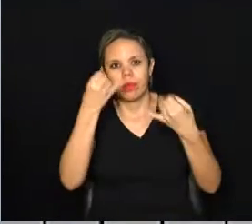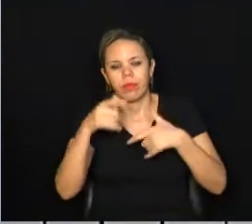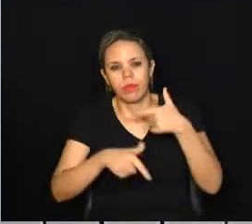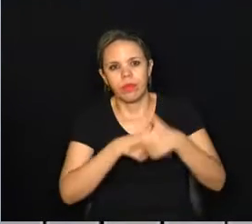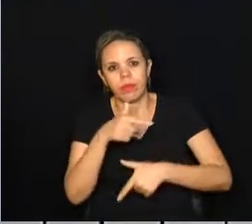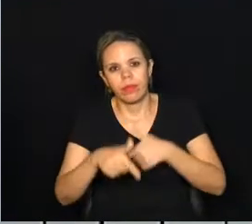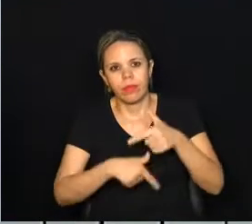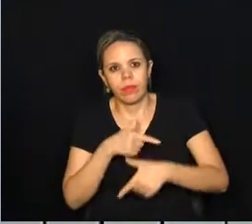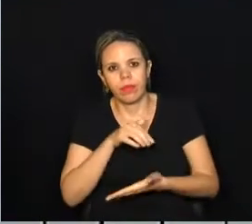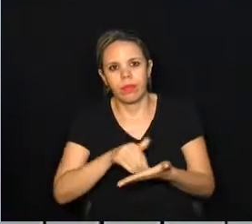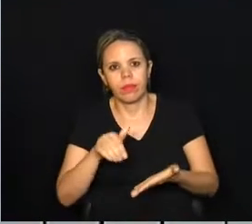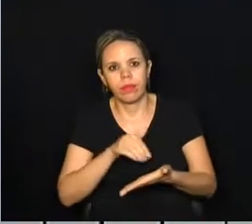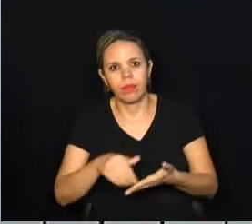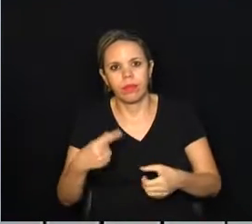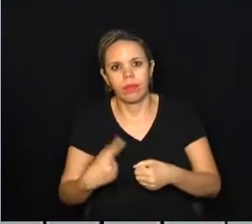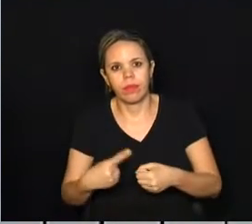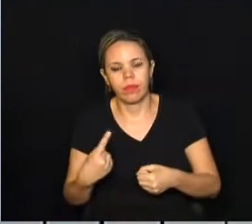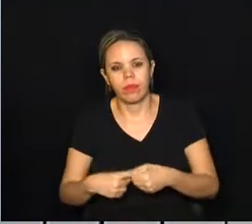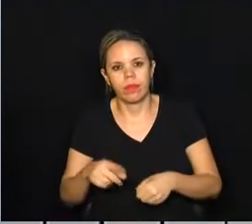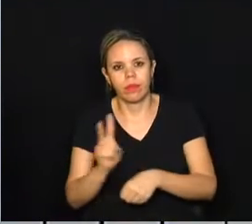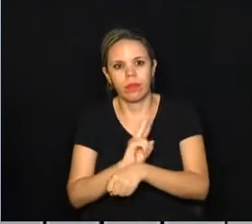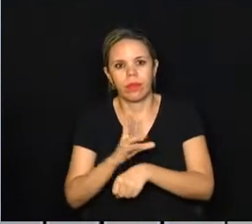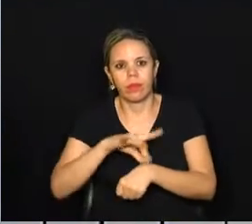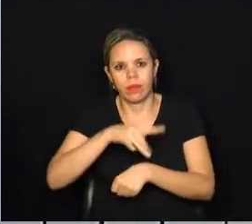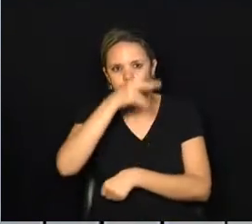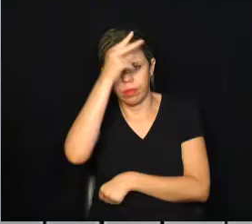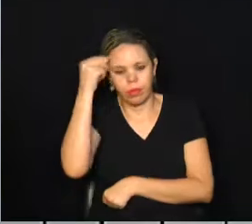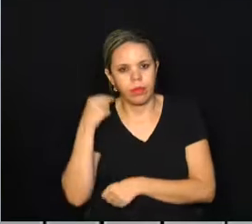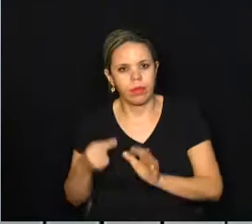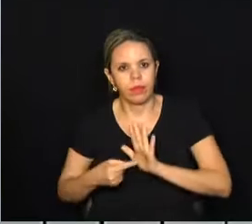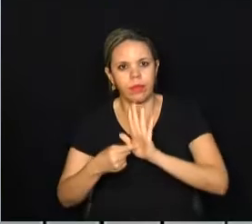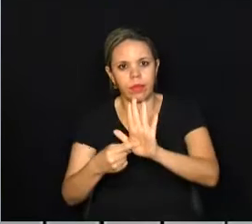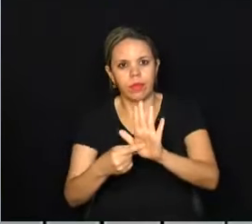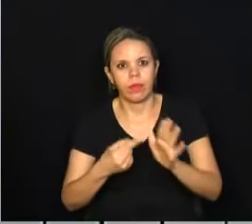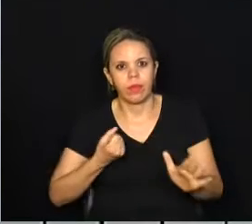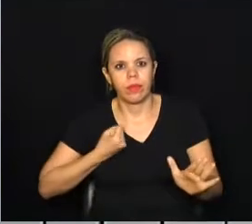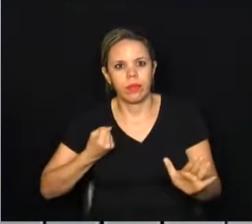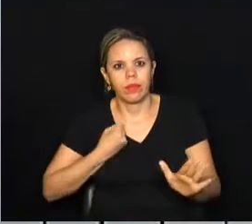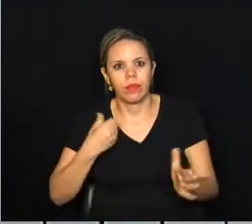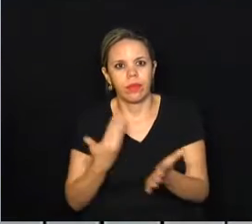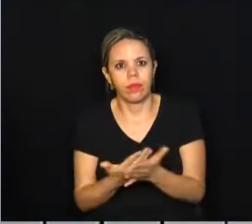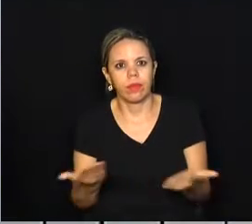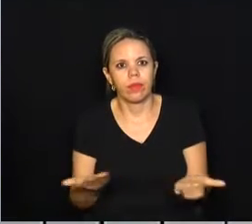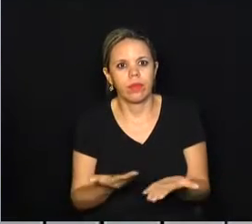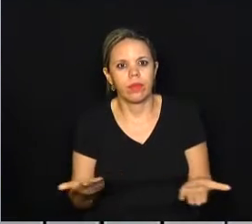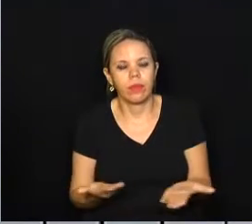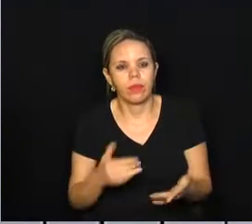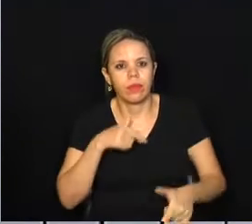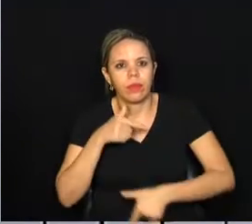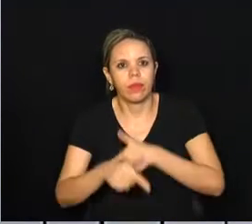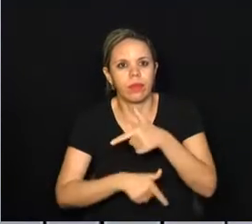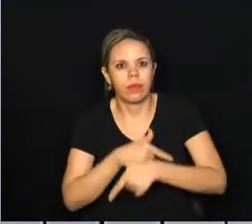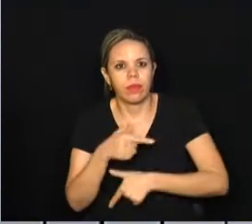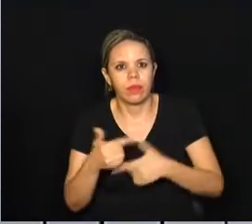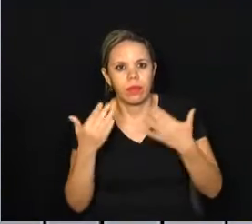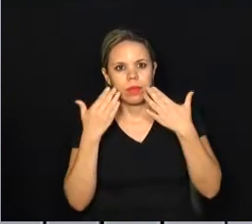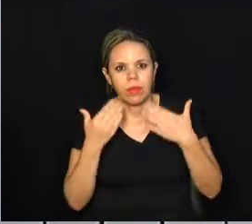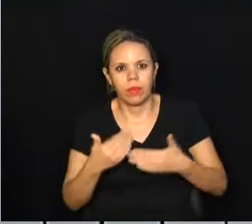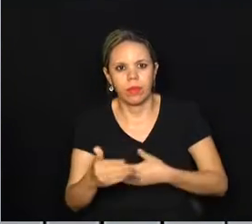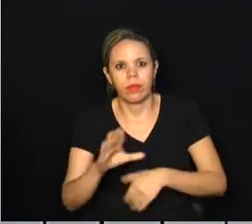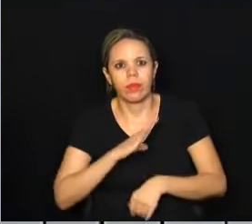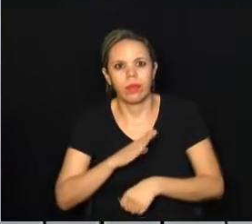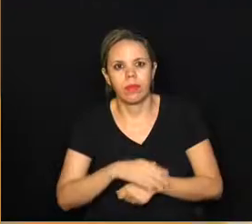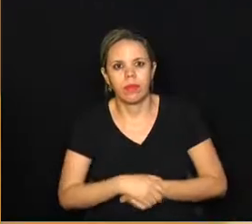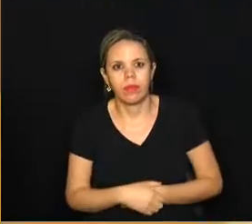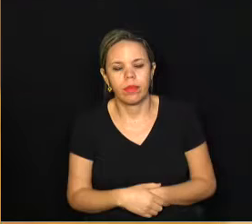operações, o secretário municipal de Segurança Pública apresentou os números até agora, o trabalho que está em curso na